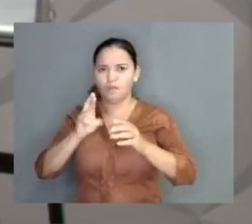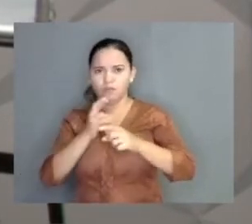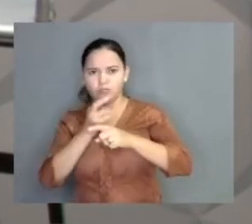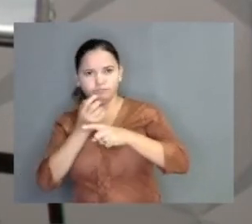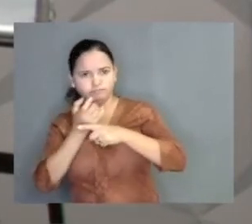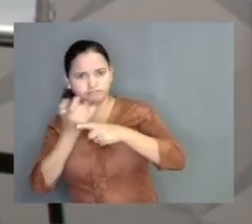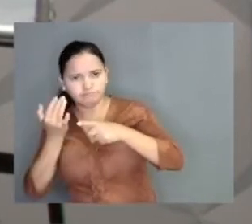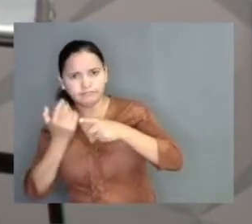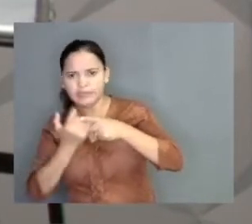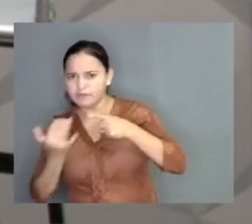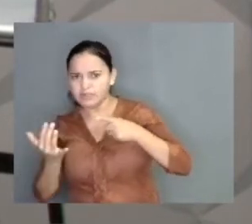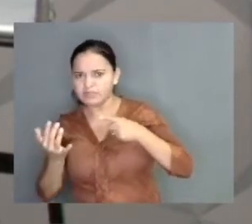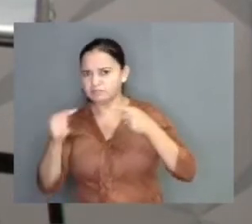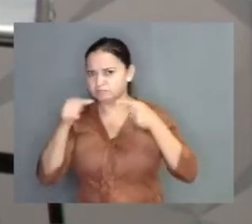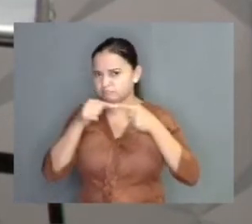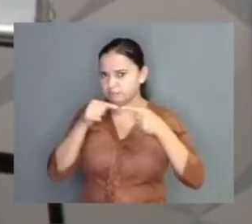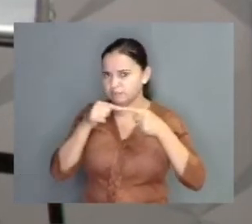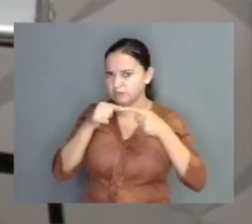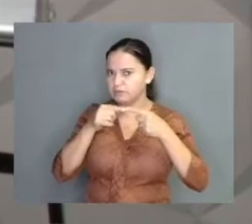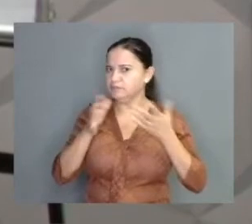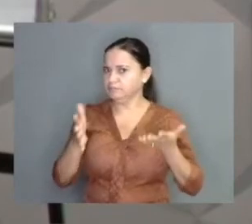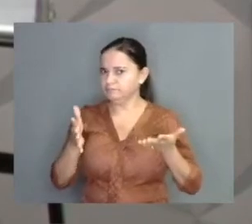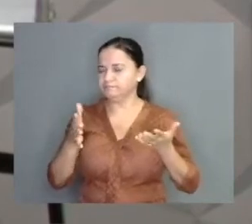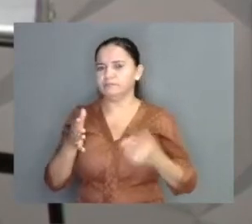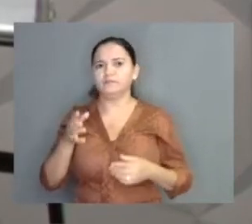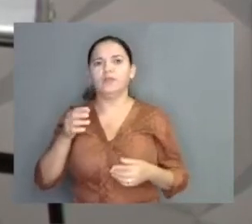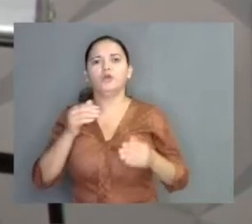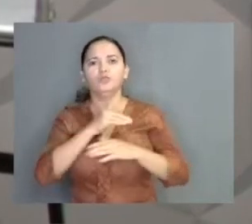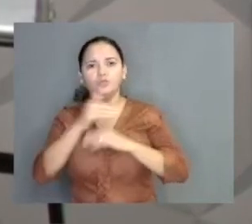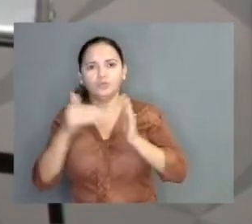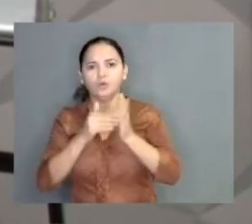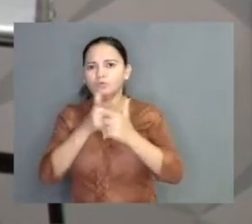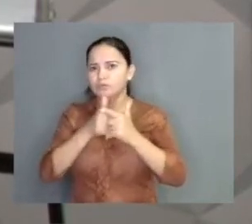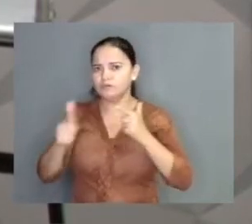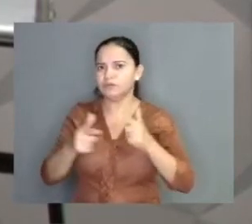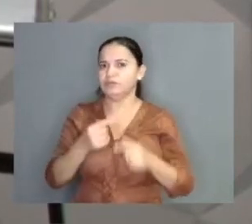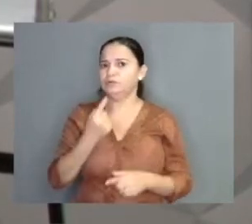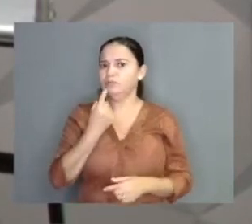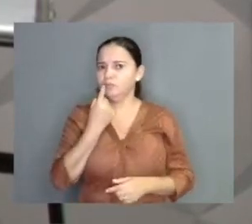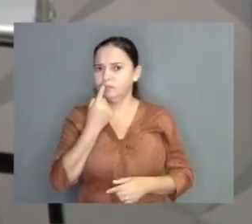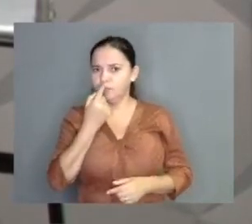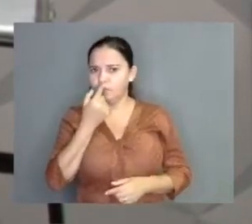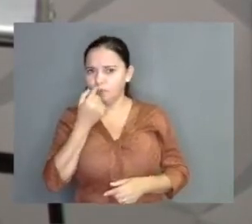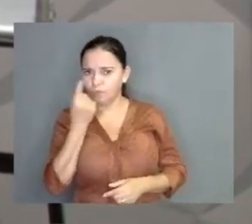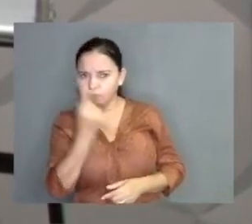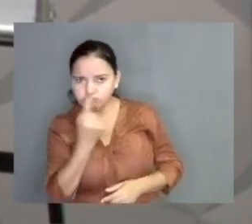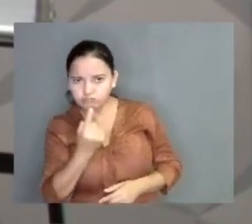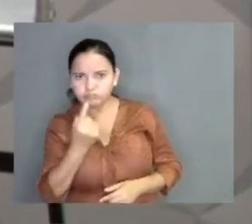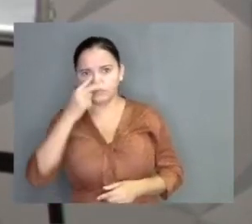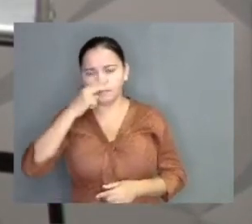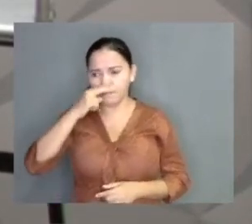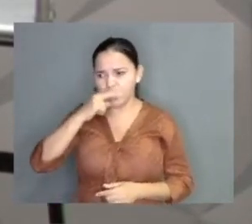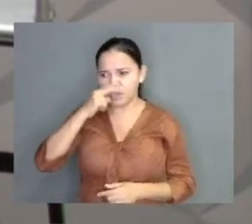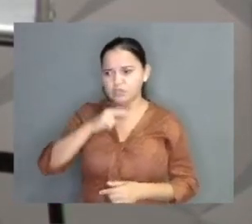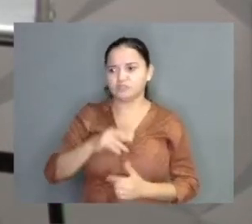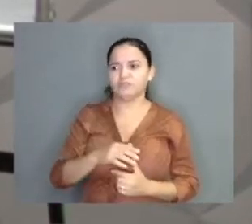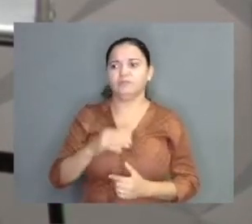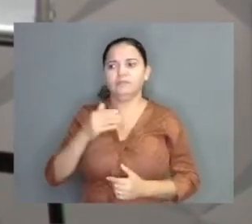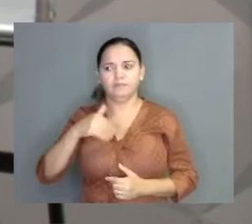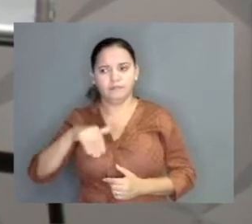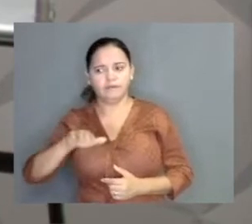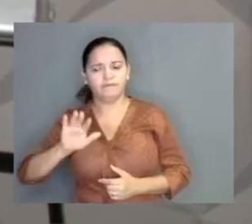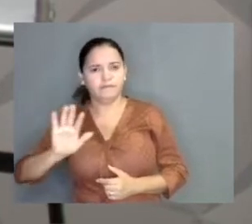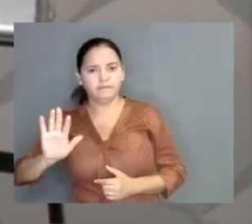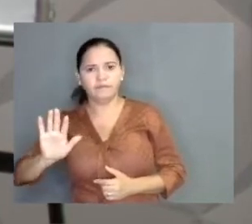1 é ele mesmo. Então, ó, eu já posso fazer aqui, deixa ele descansar, manda ele para casa. E